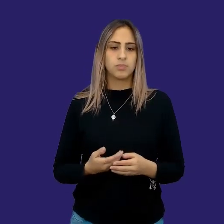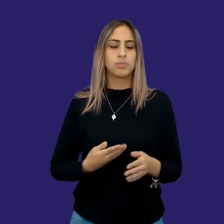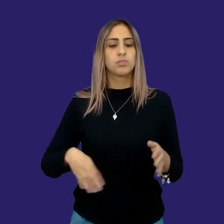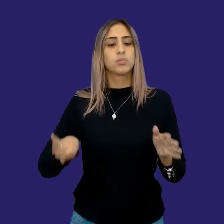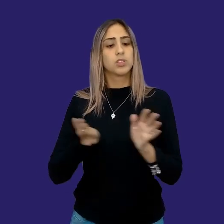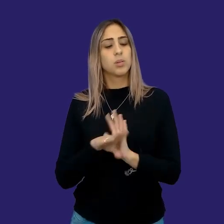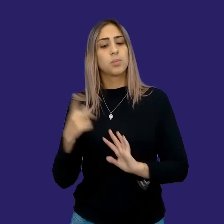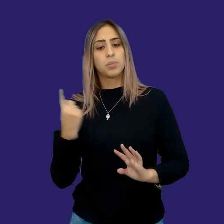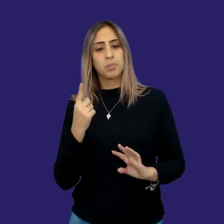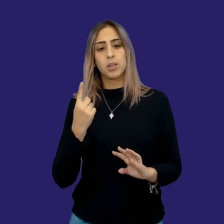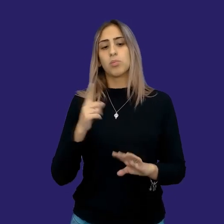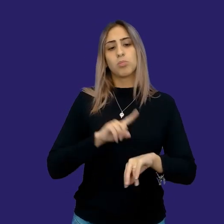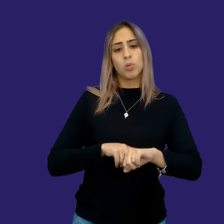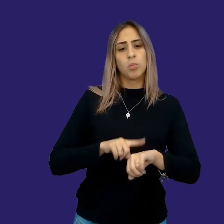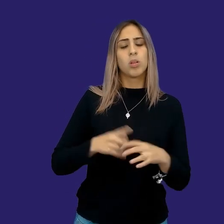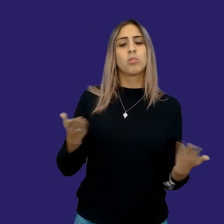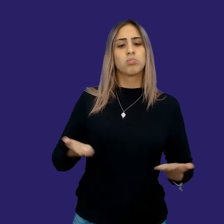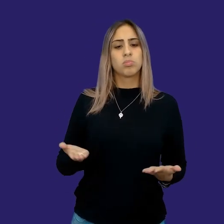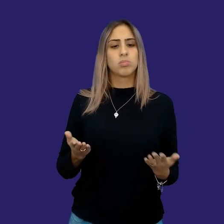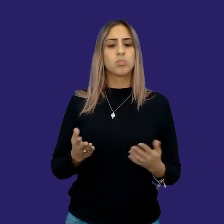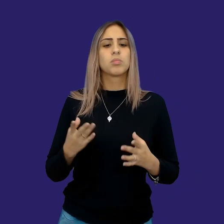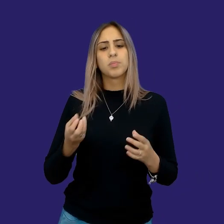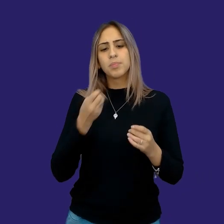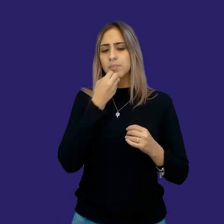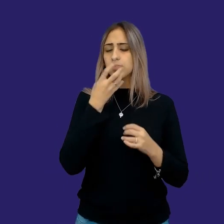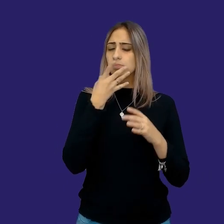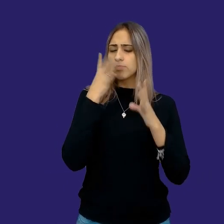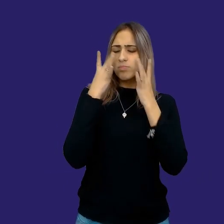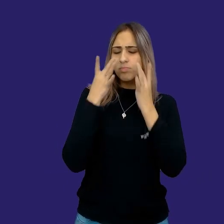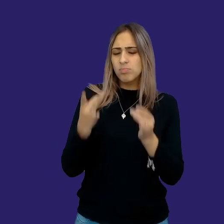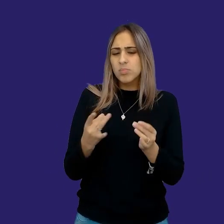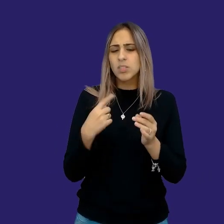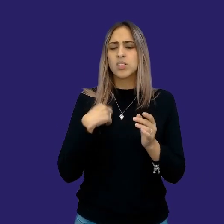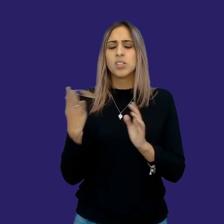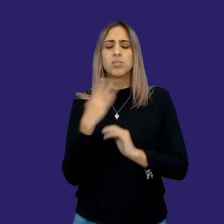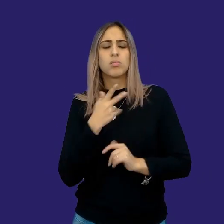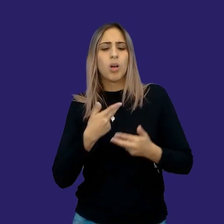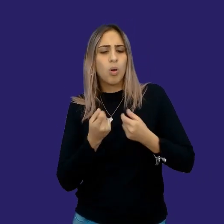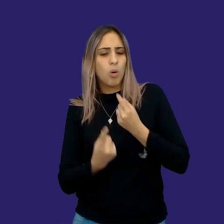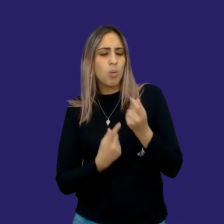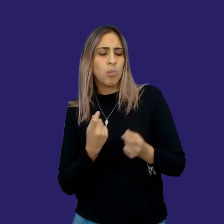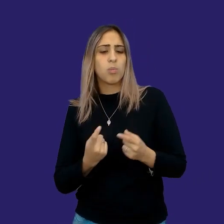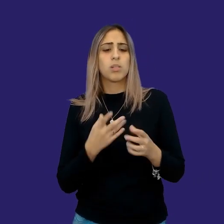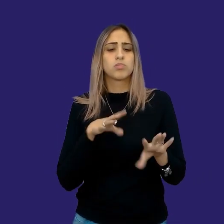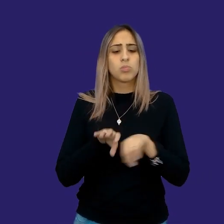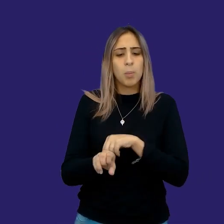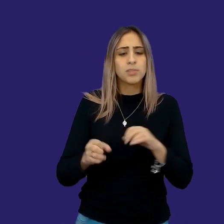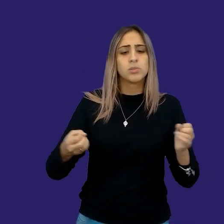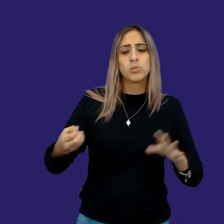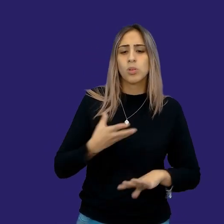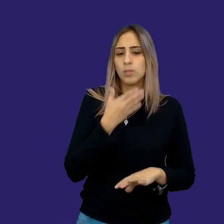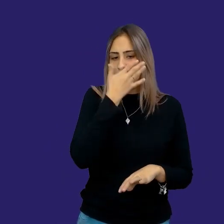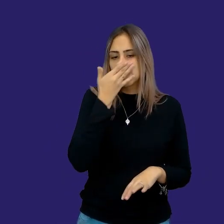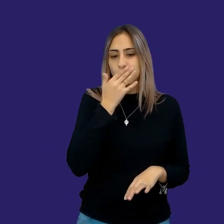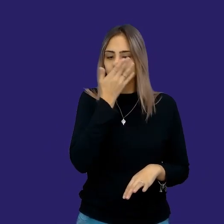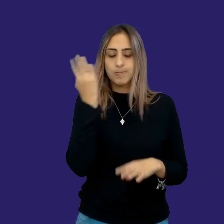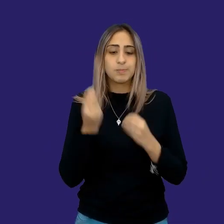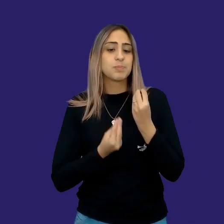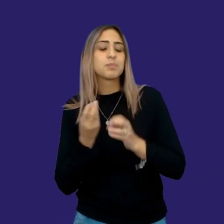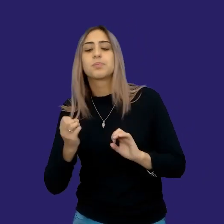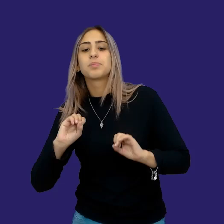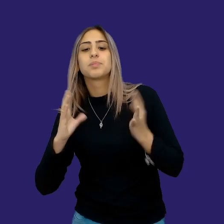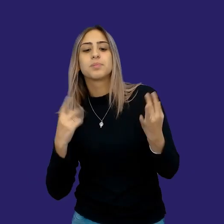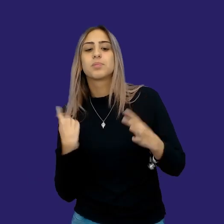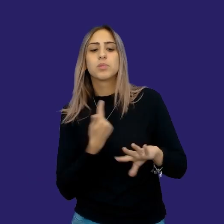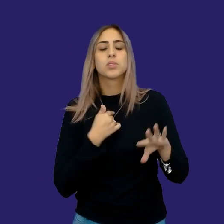ao primeiro momento, então prestem bastante atenção, a gente vai trazer algumas informações novas, tá bom? Sobre como que vão acontecer as